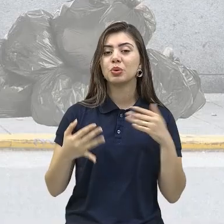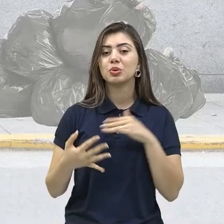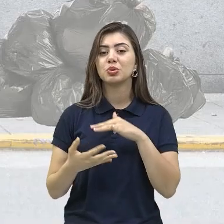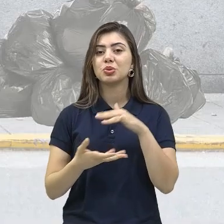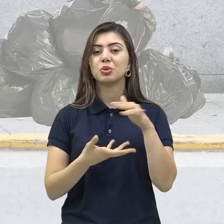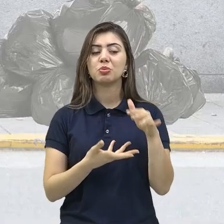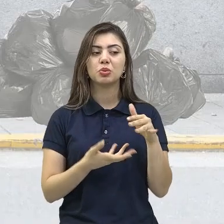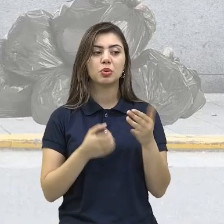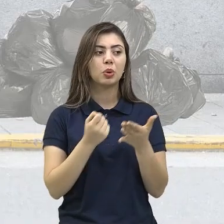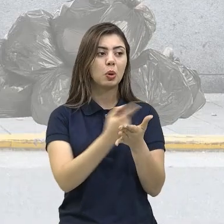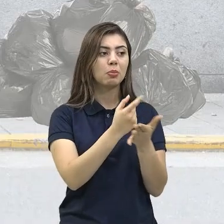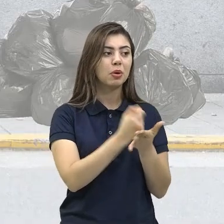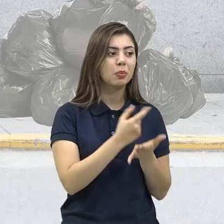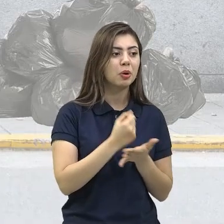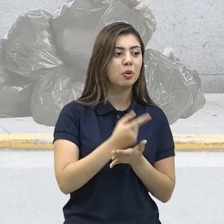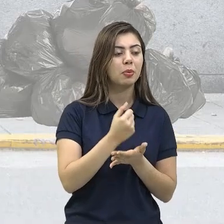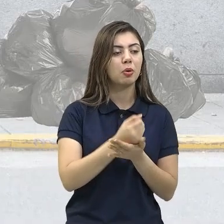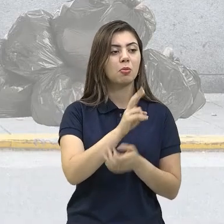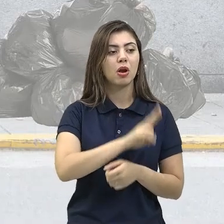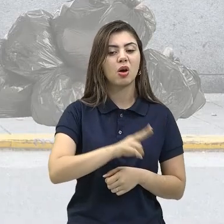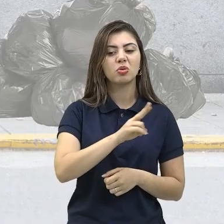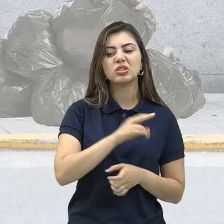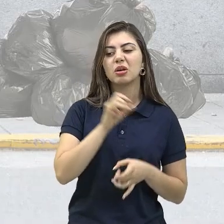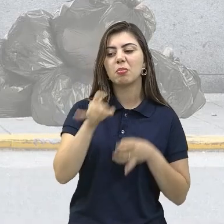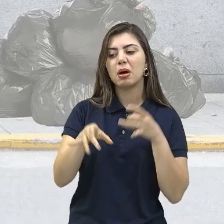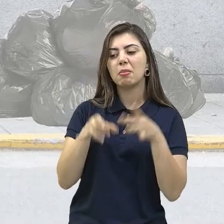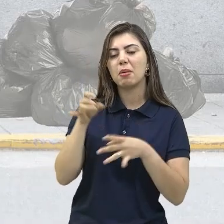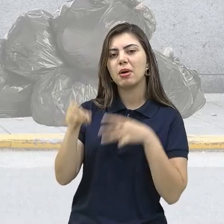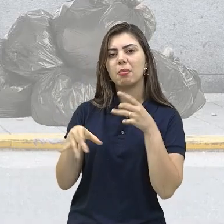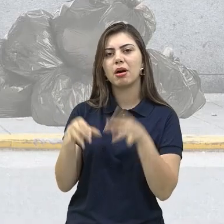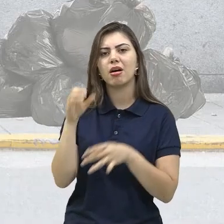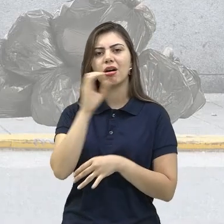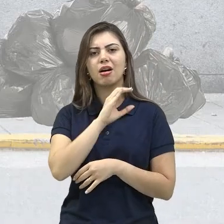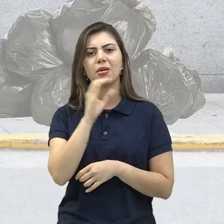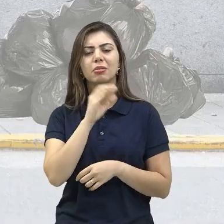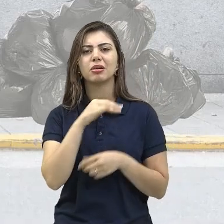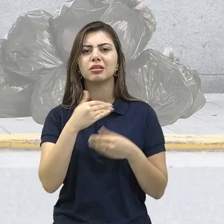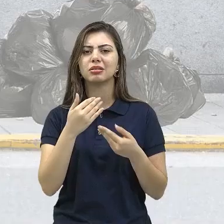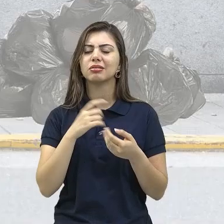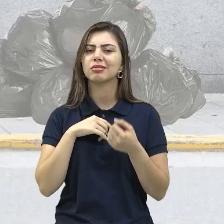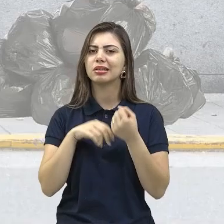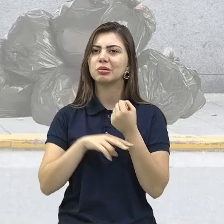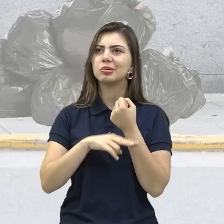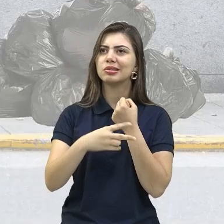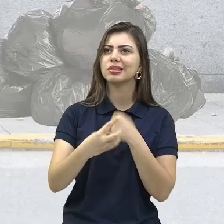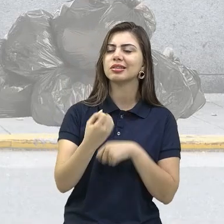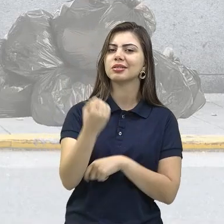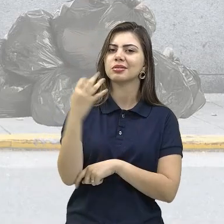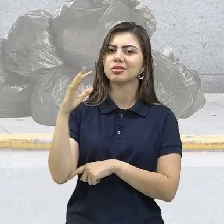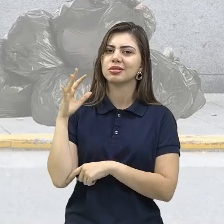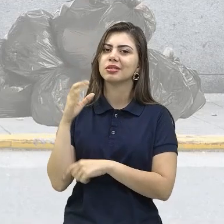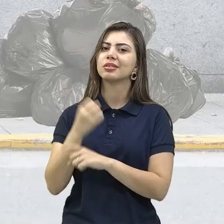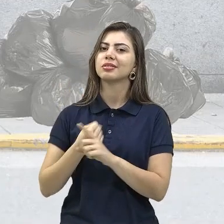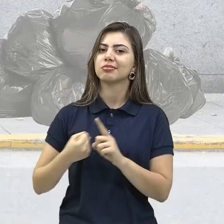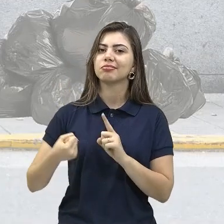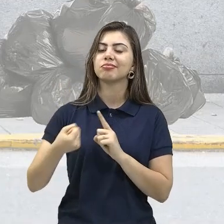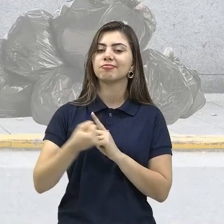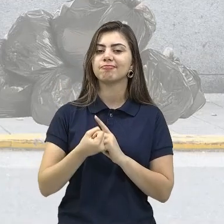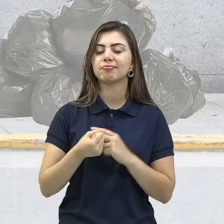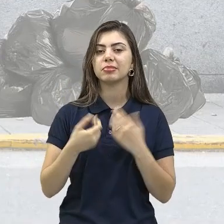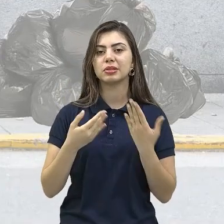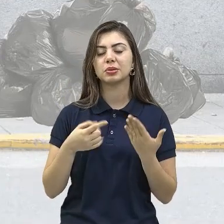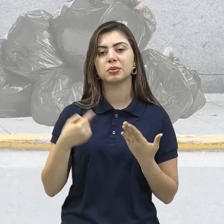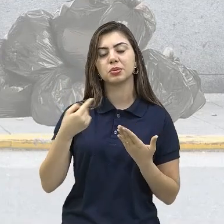e descarta rápido. Isso gera impactos ambientais e sociais. Precisamos, então, repensar o